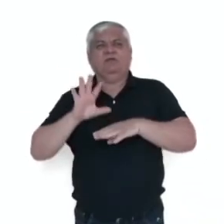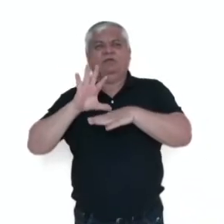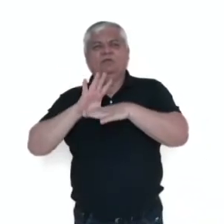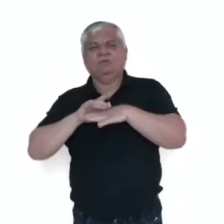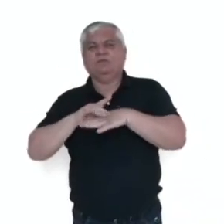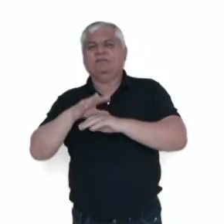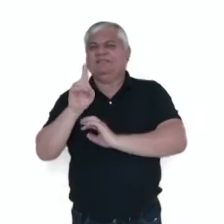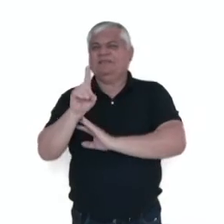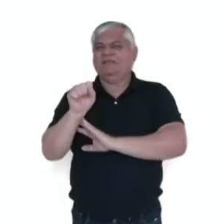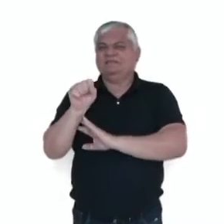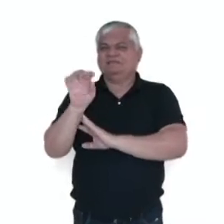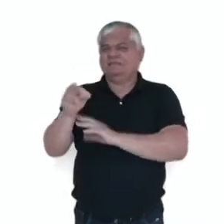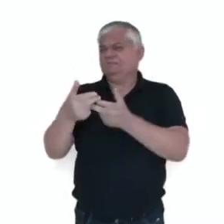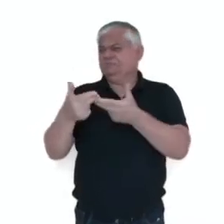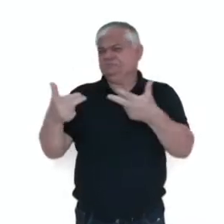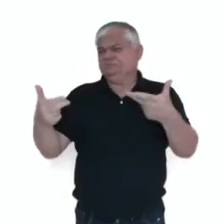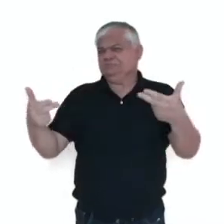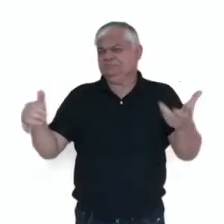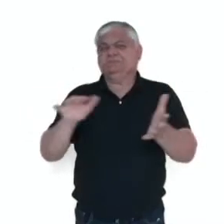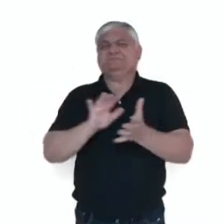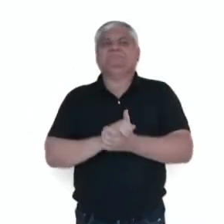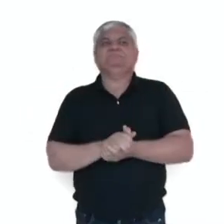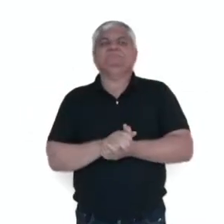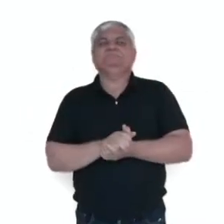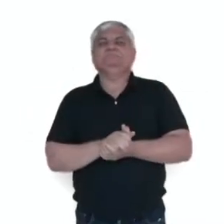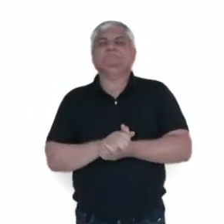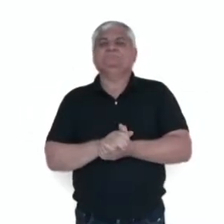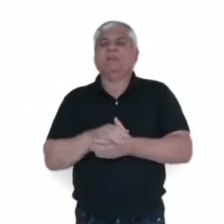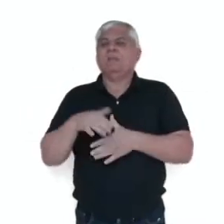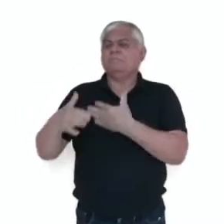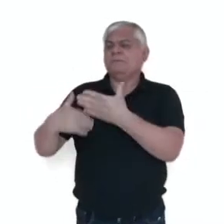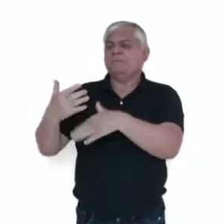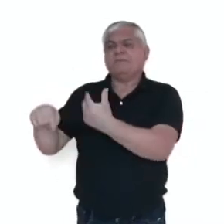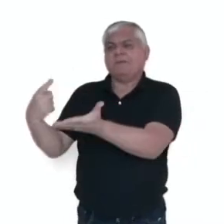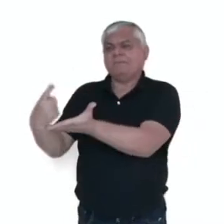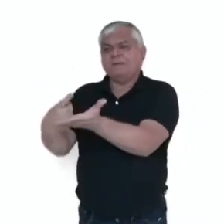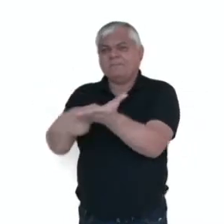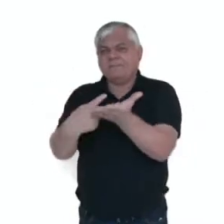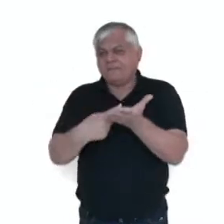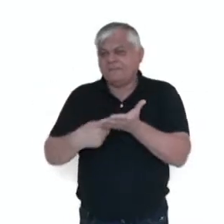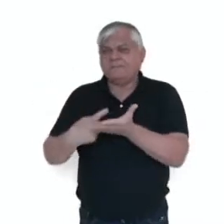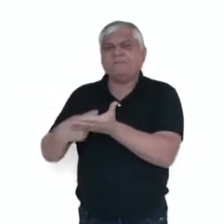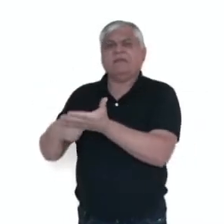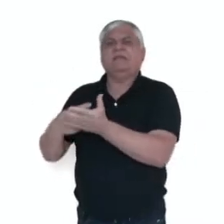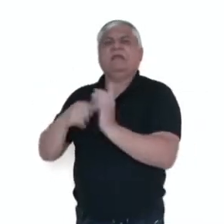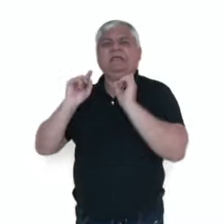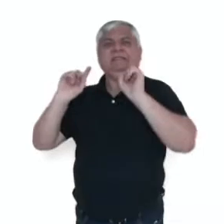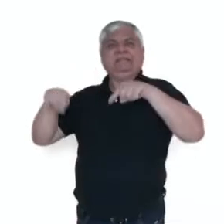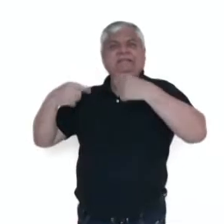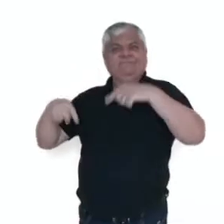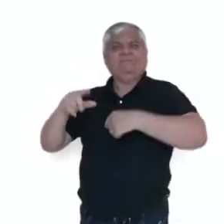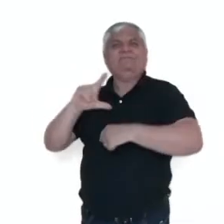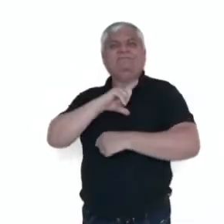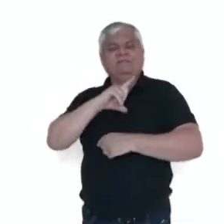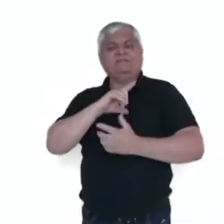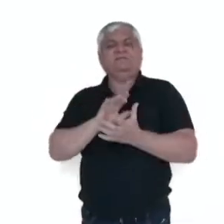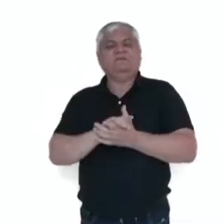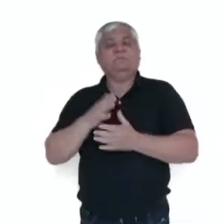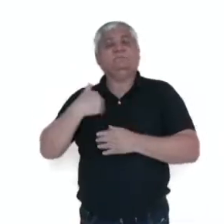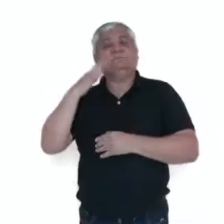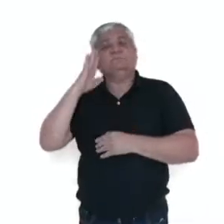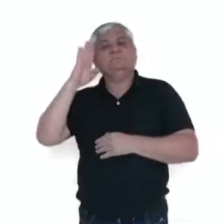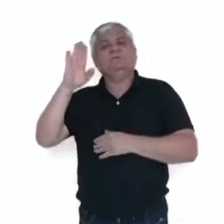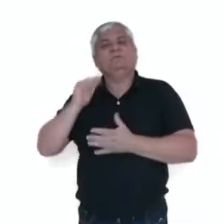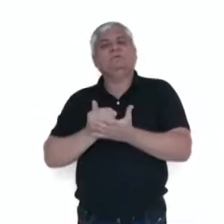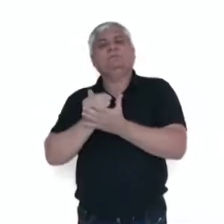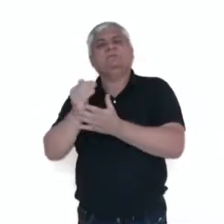Outubro Rosa. Ao longo do ciclo, foi possível perceber que tivemos alguns desafios, principalmente após o início